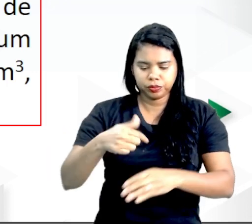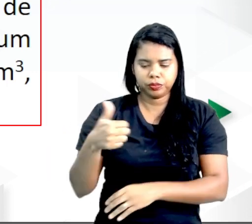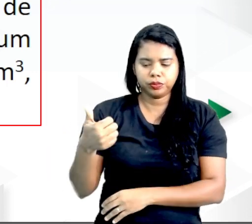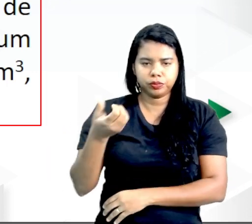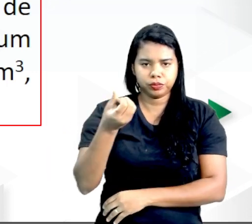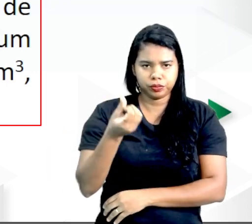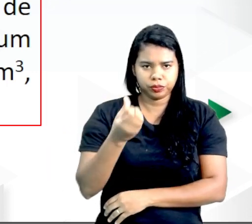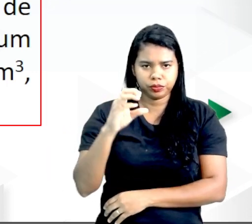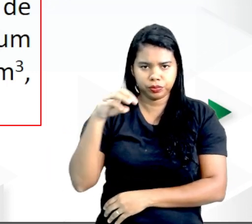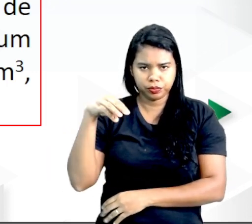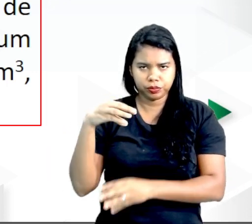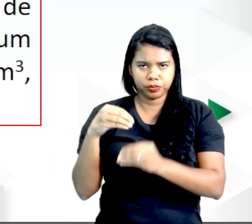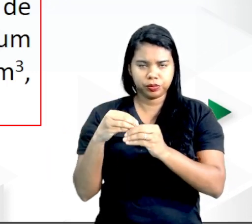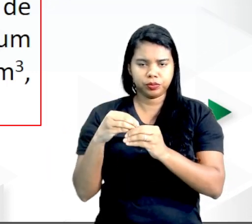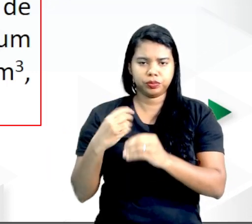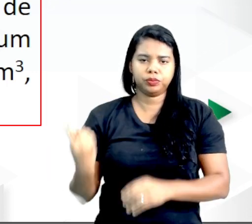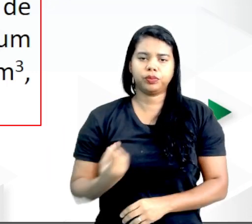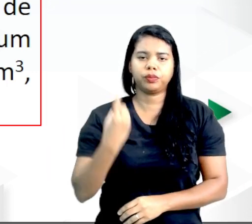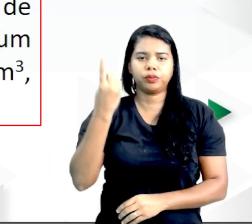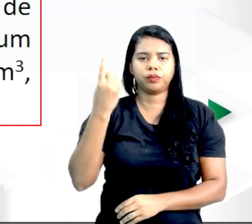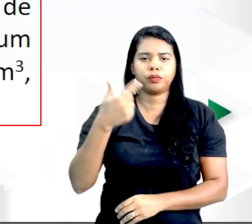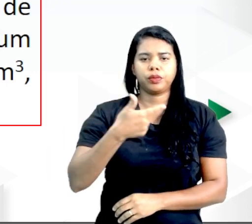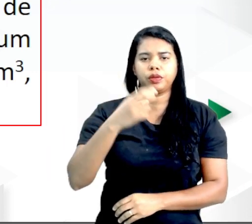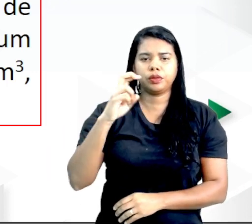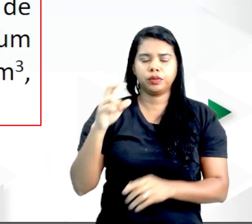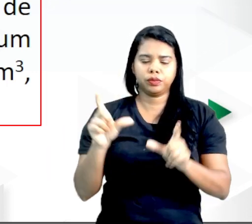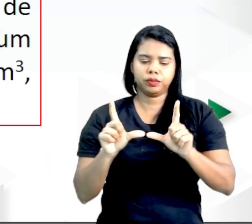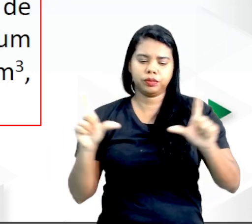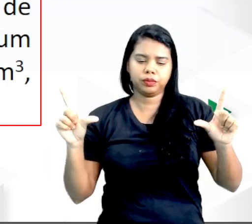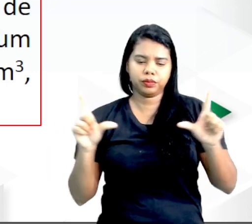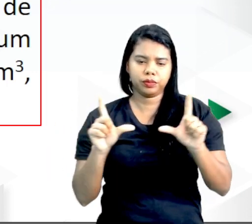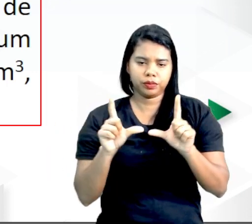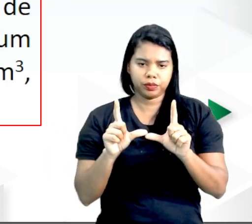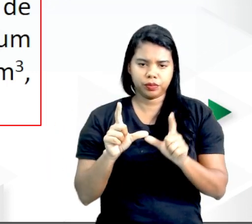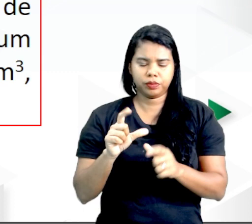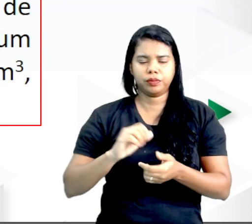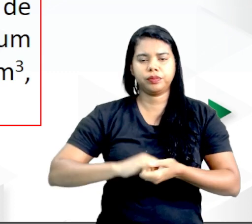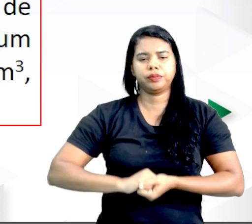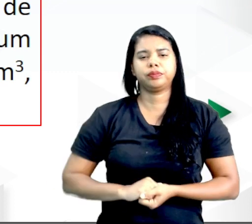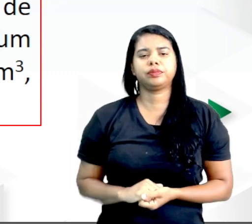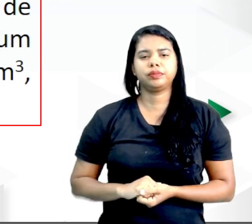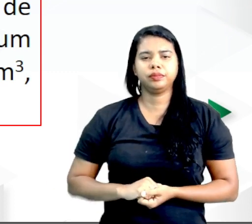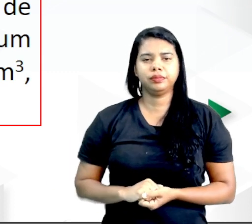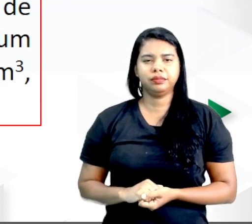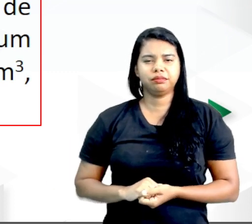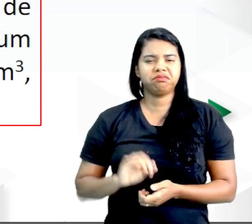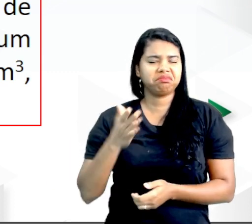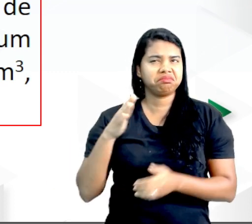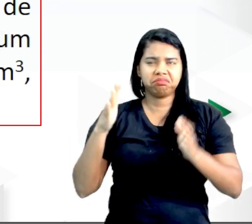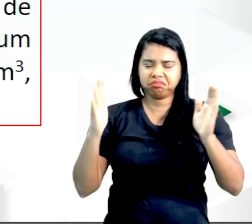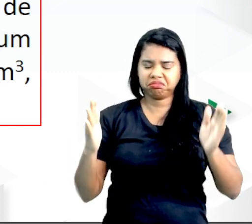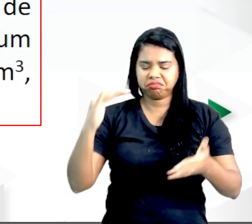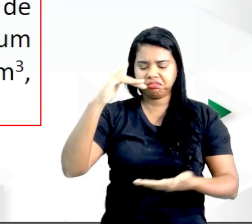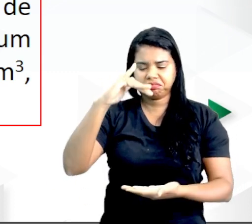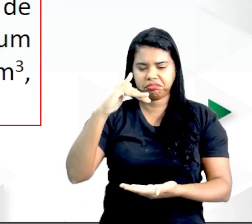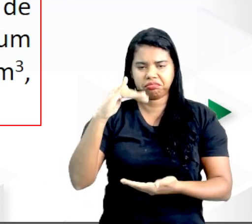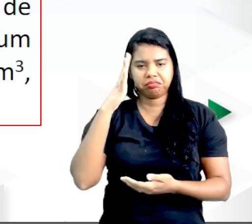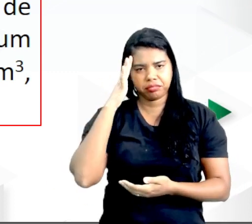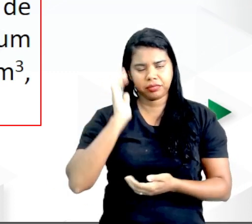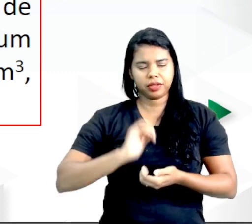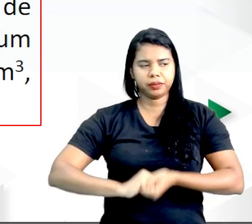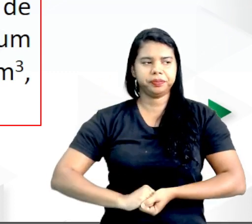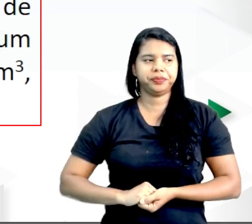centímetros de altura, 25 de comprimento e 25 por largura. Ou seja, é quase uma caixa, né? Um